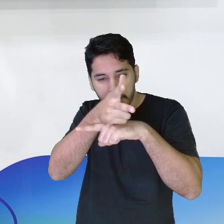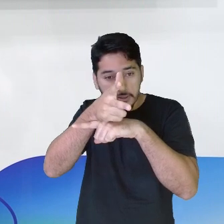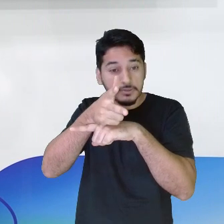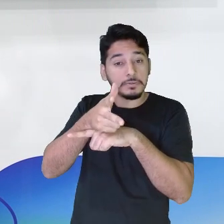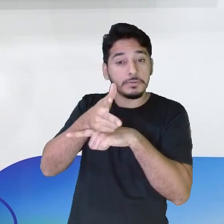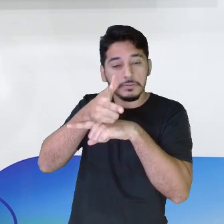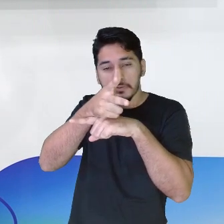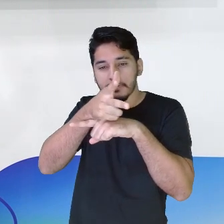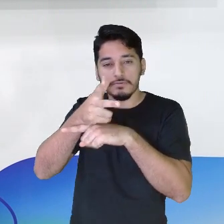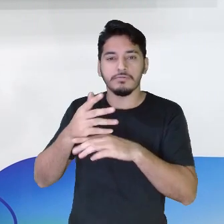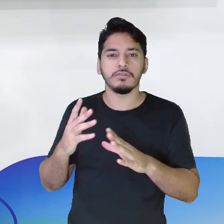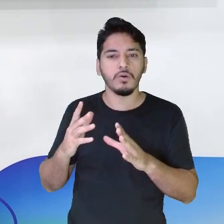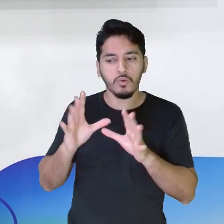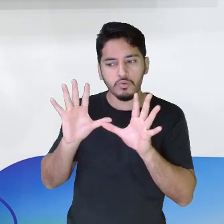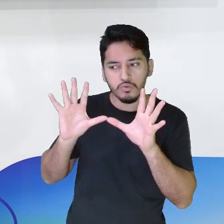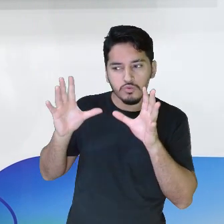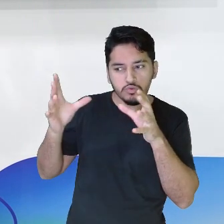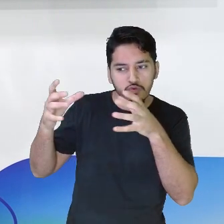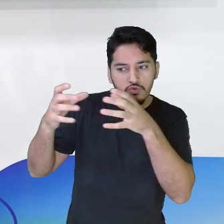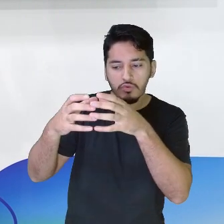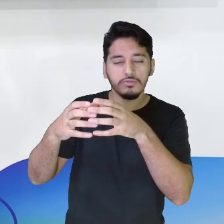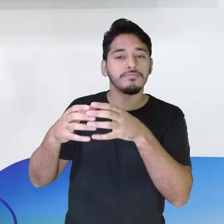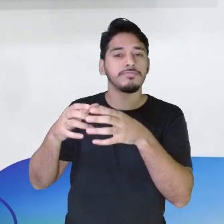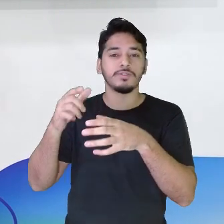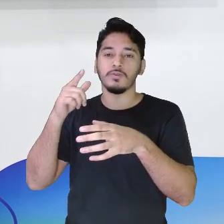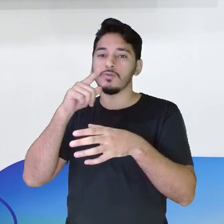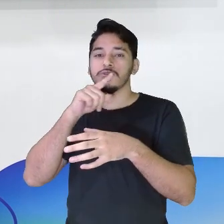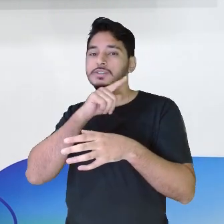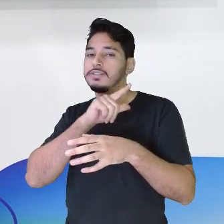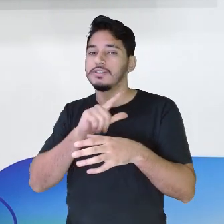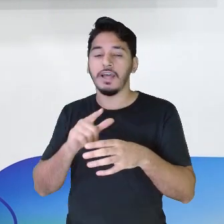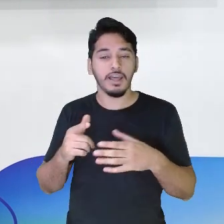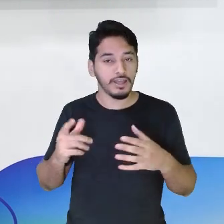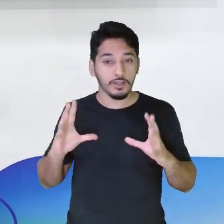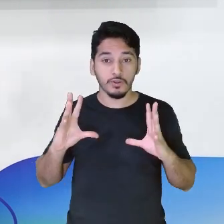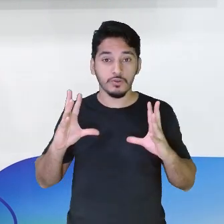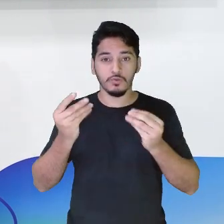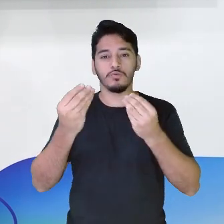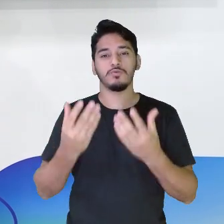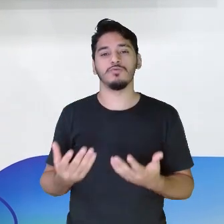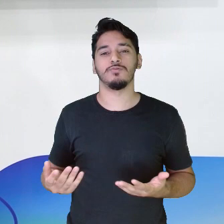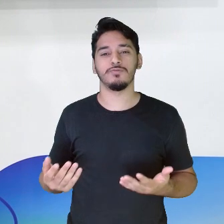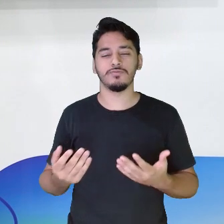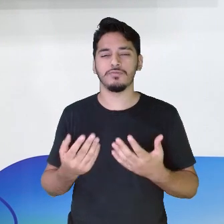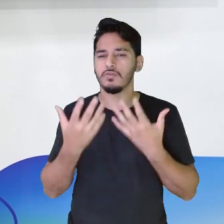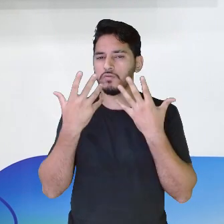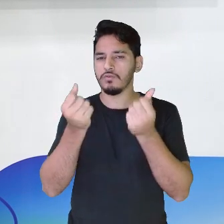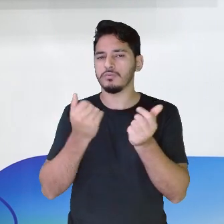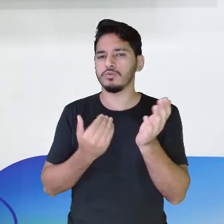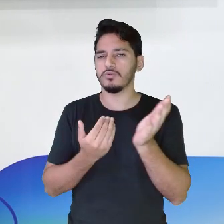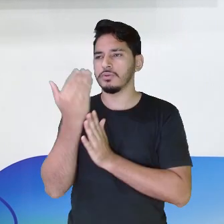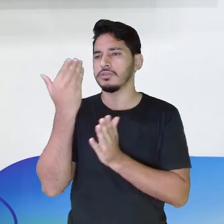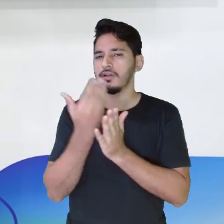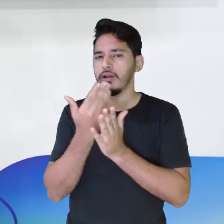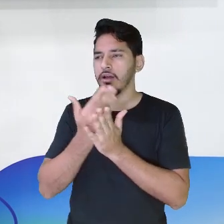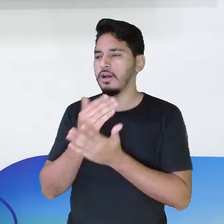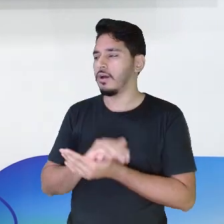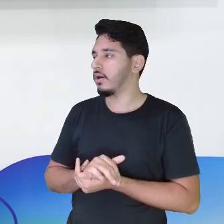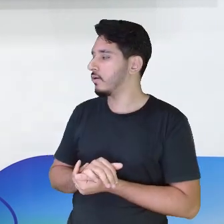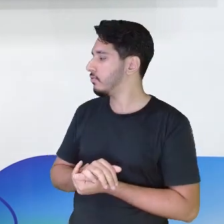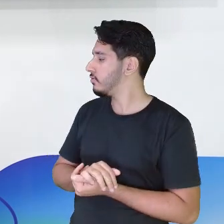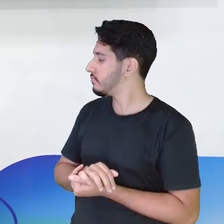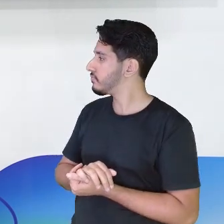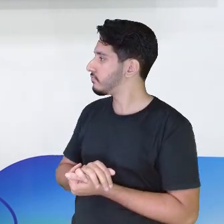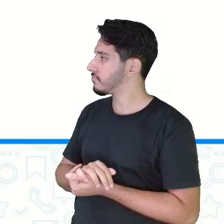trabalho. Junto, a gente consegue chegar bem mais longe, né? Então, vamos começar a